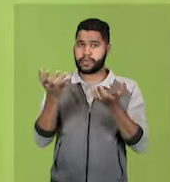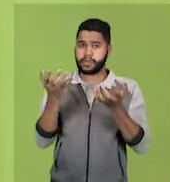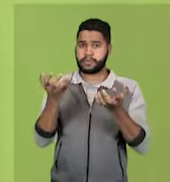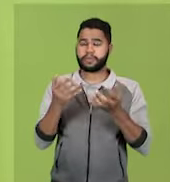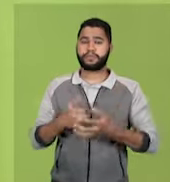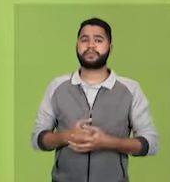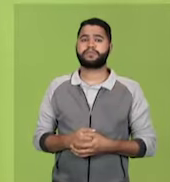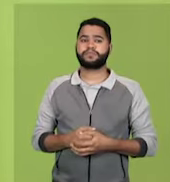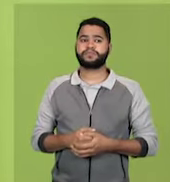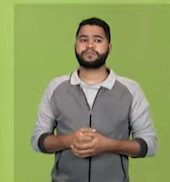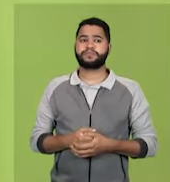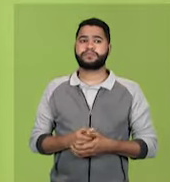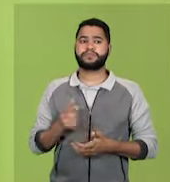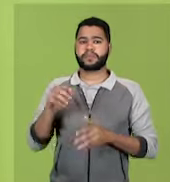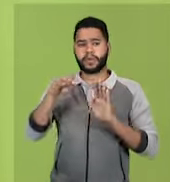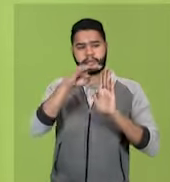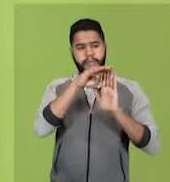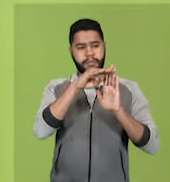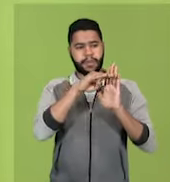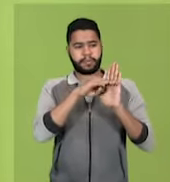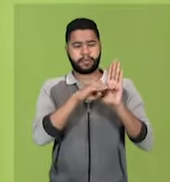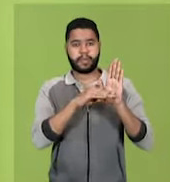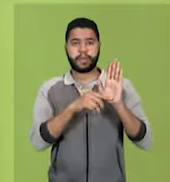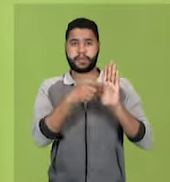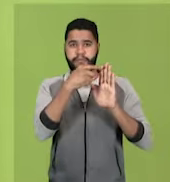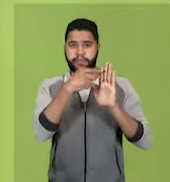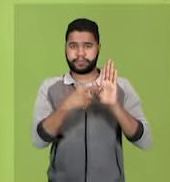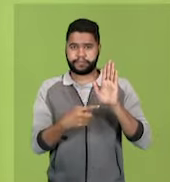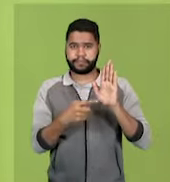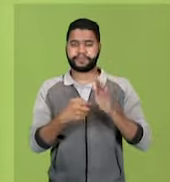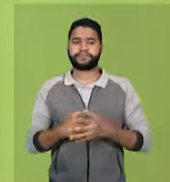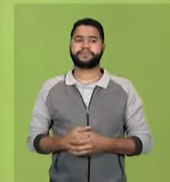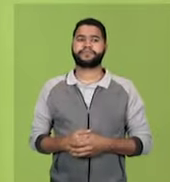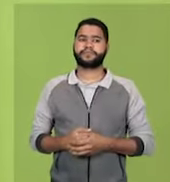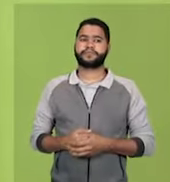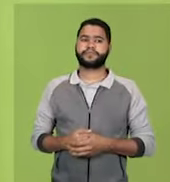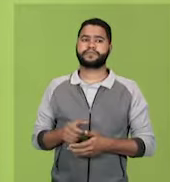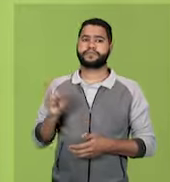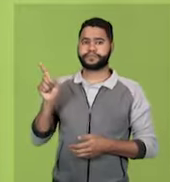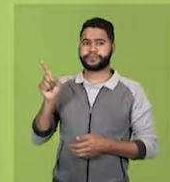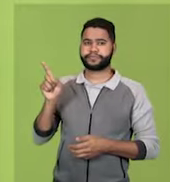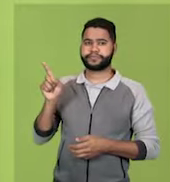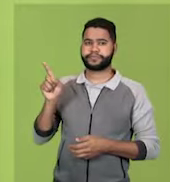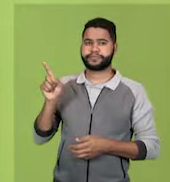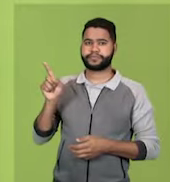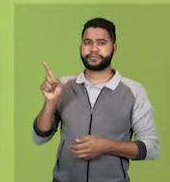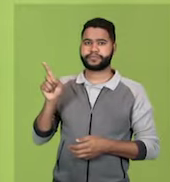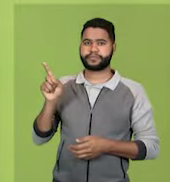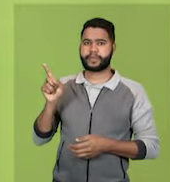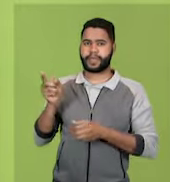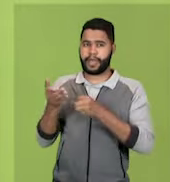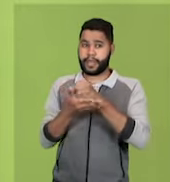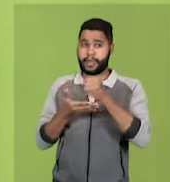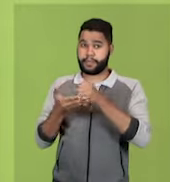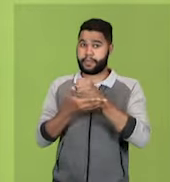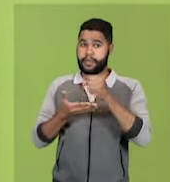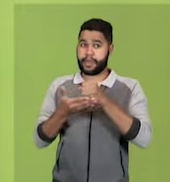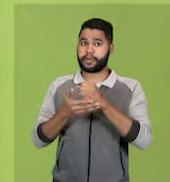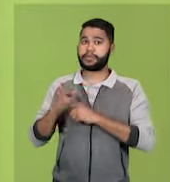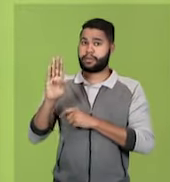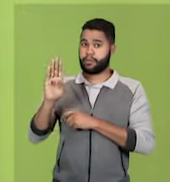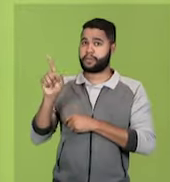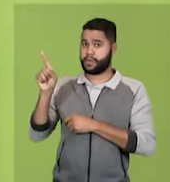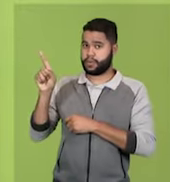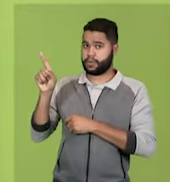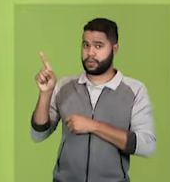que atenda esses requisitos aqui, né? Essa base minha tem que ser isso aqui, ó. Lembrando que a base é o B, né?